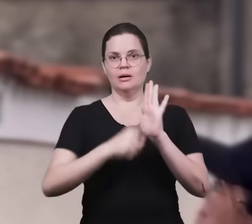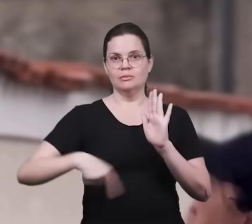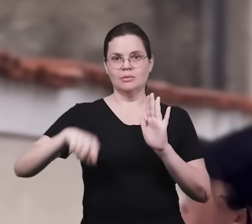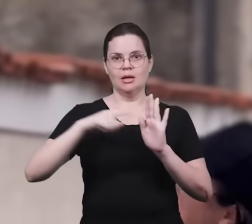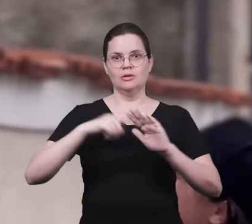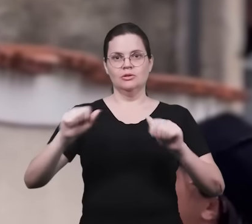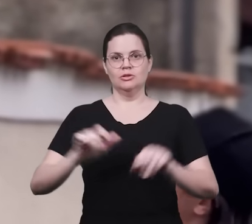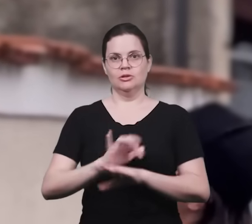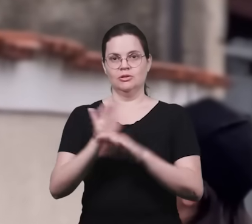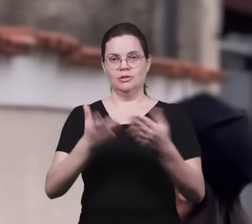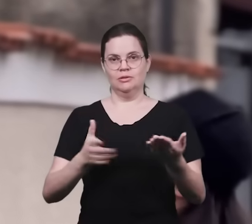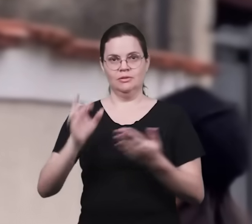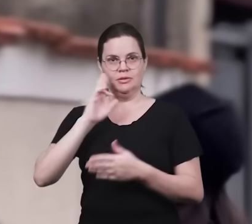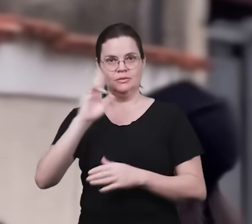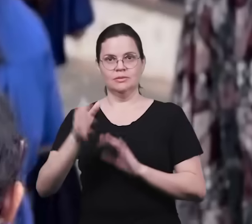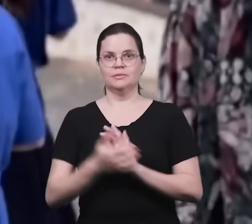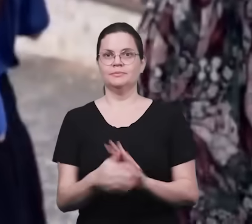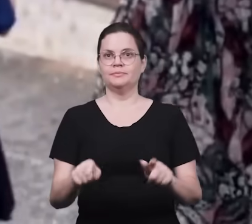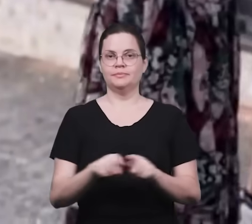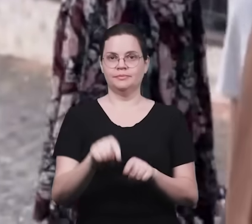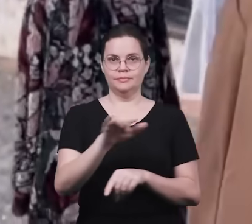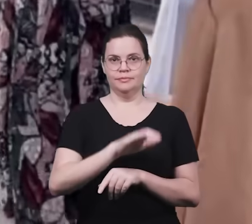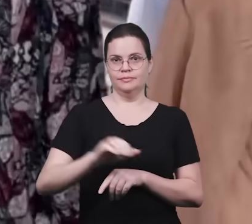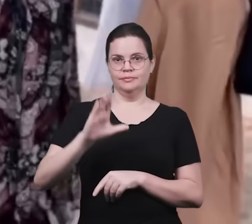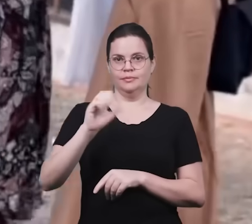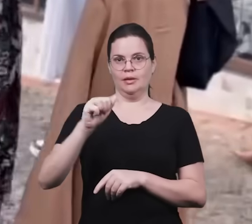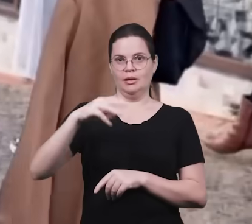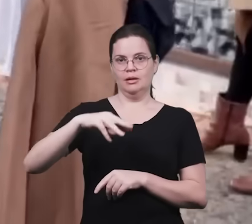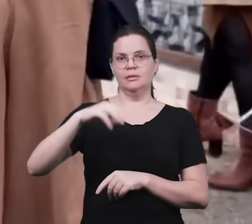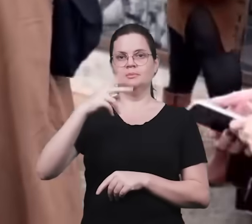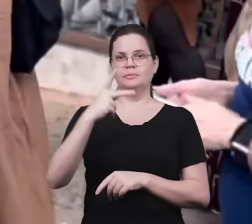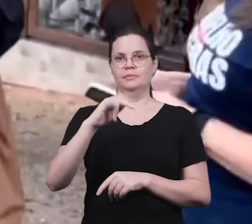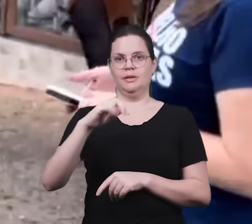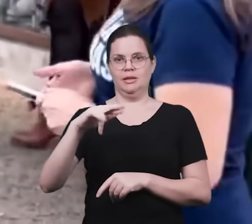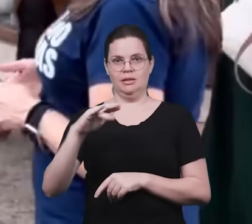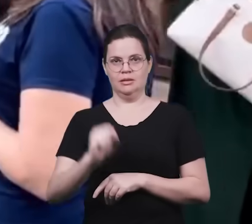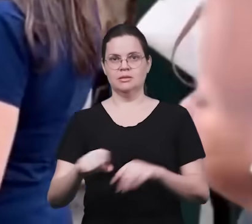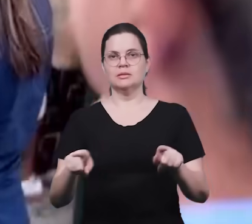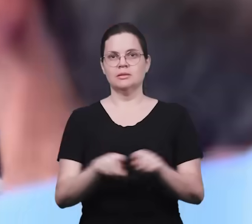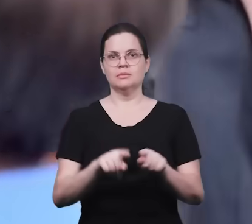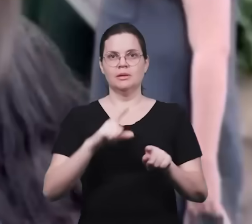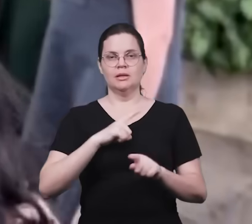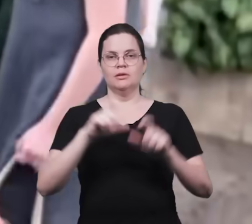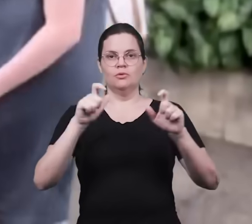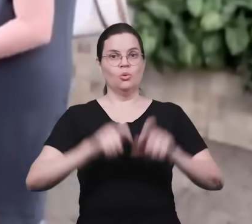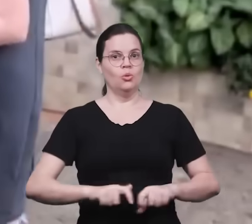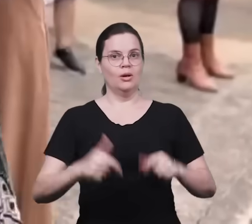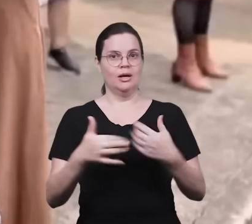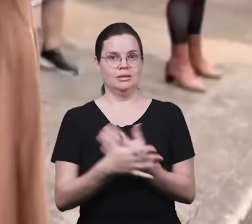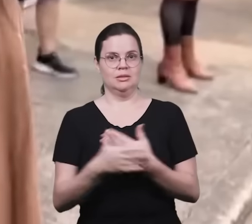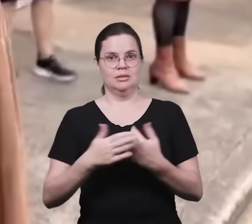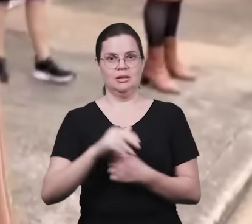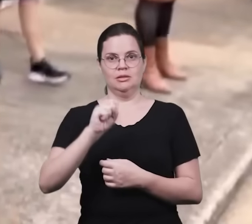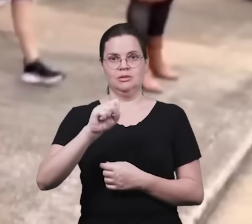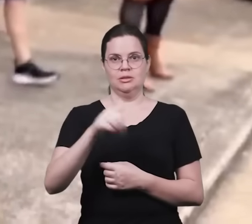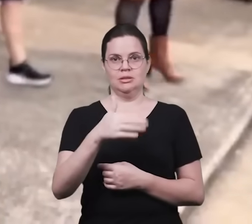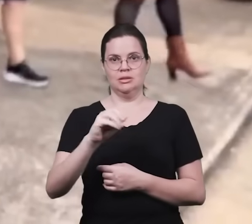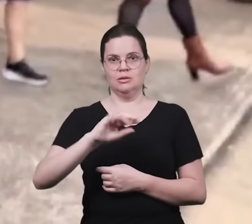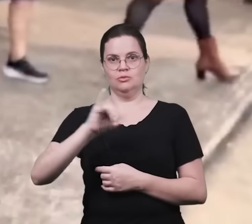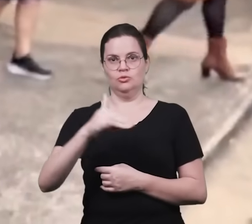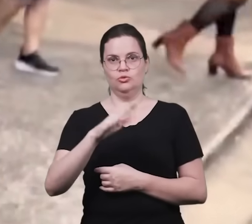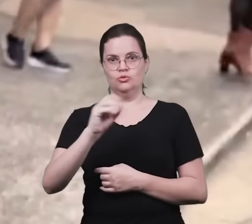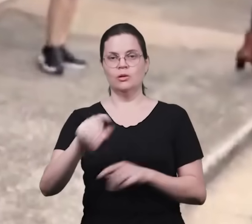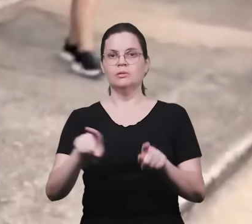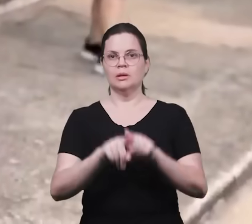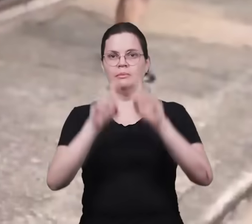nome do Senhor foi glorificado. Ainda na região de Campinas, na cidade de São João do Boa Vista, foi realizada mais uma edição do Evangelho